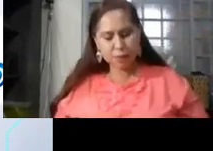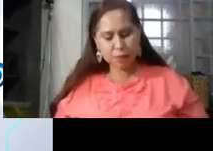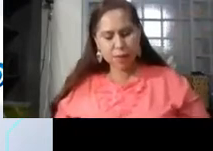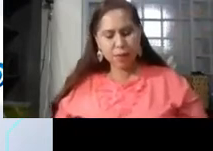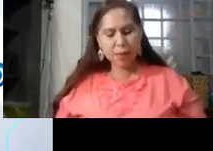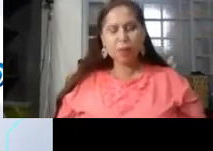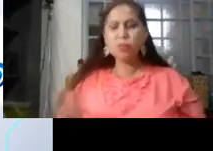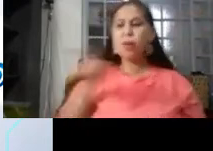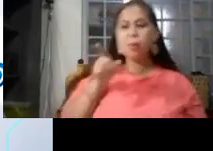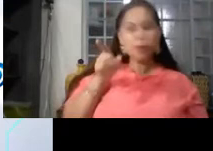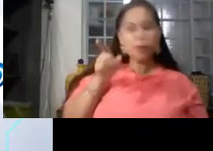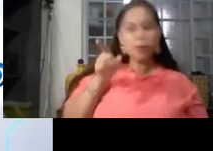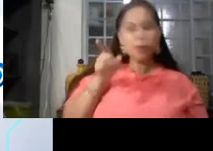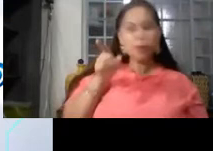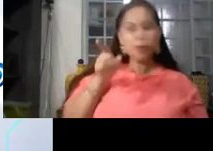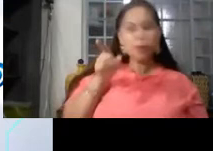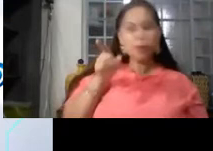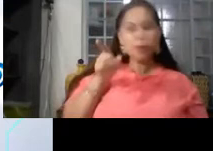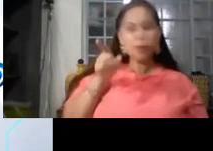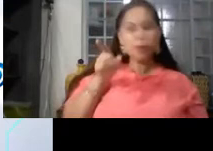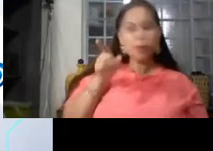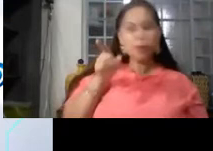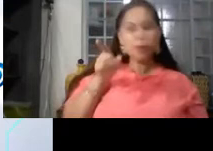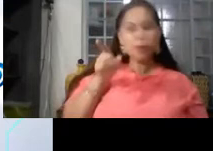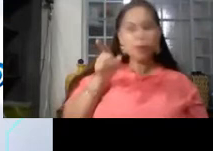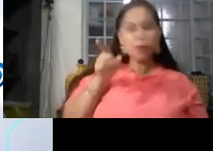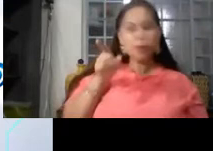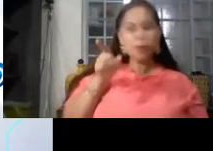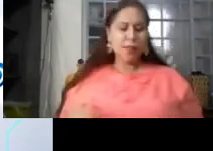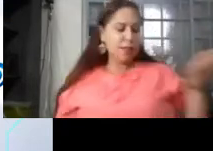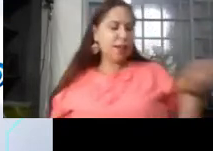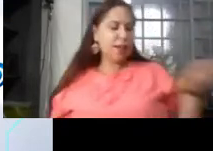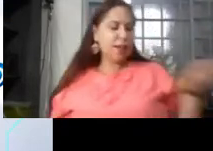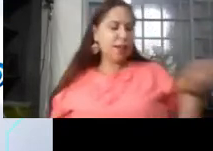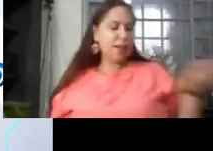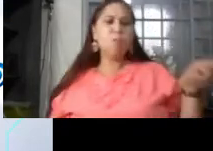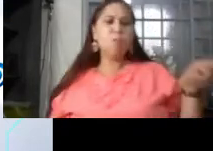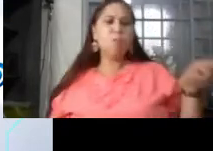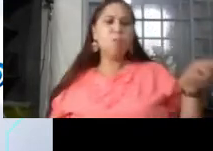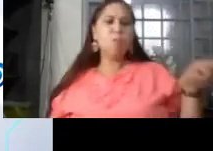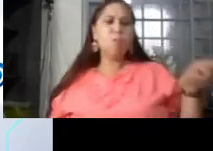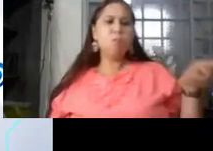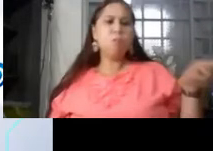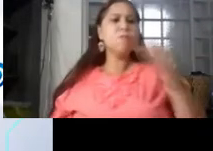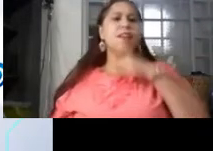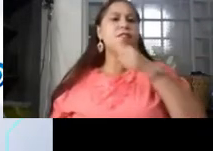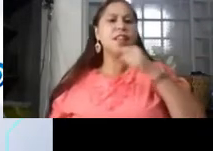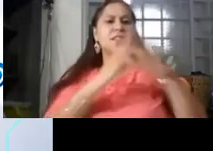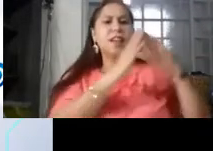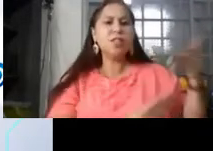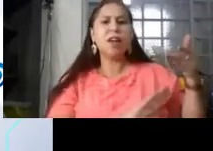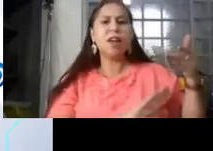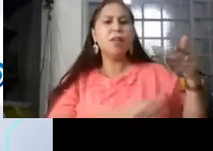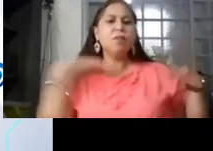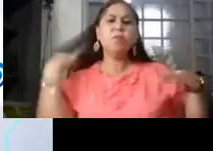né? Então, se eu apontar casa de Pedro é nova, ó, e a casa de João é velha, tá caindo os